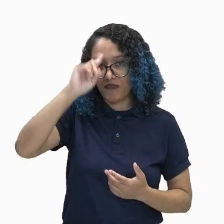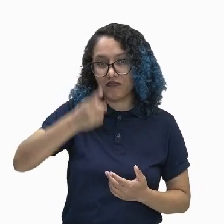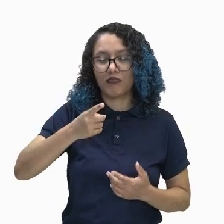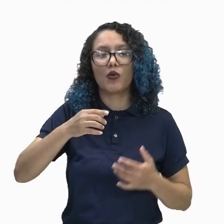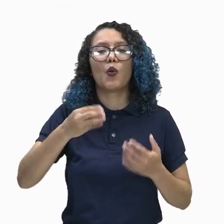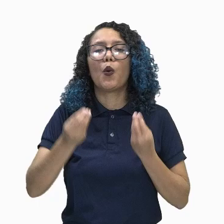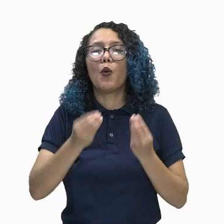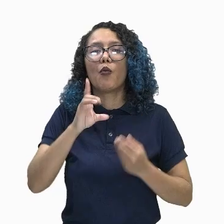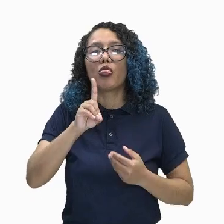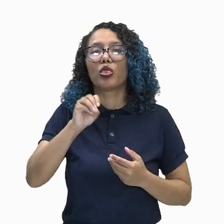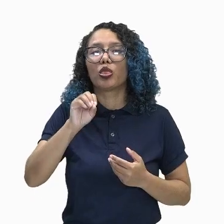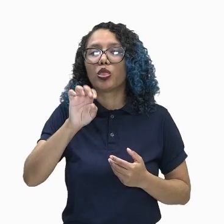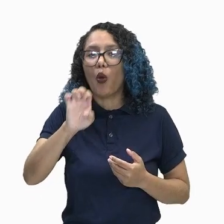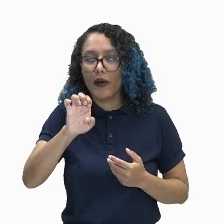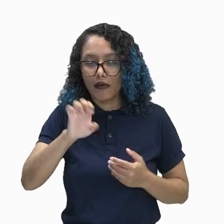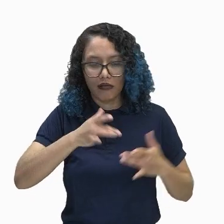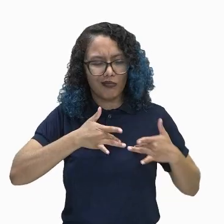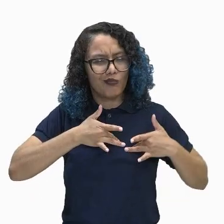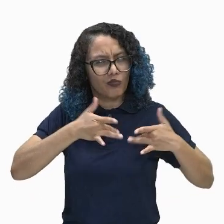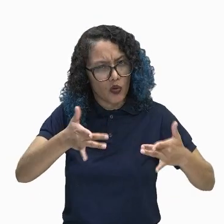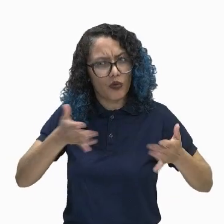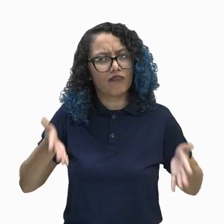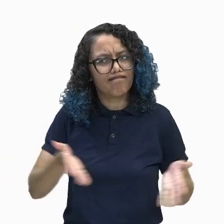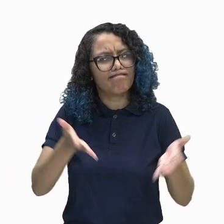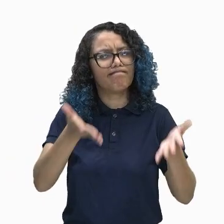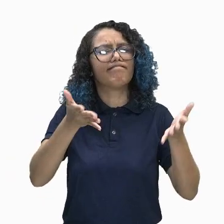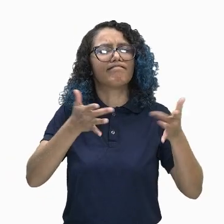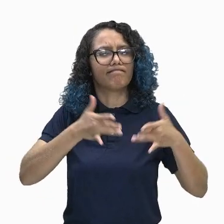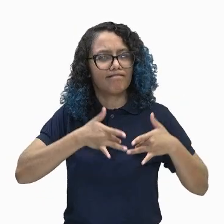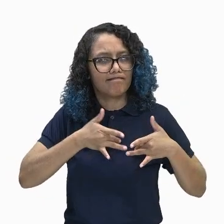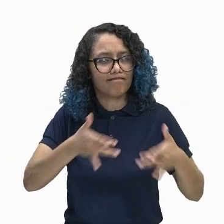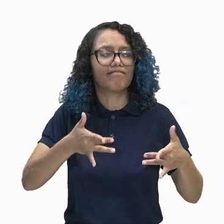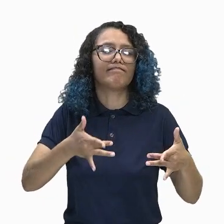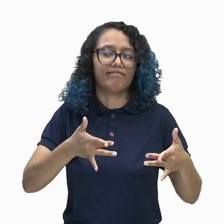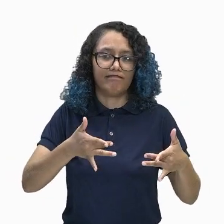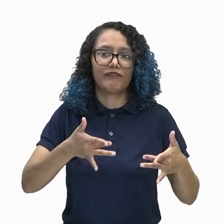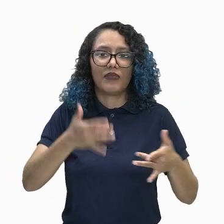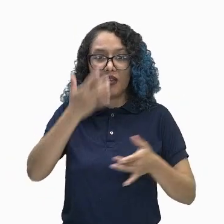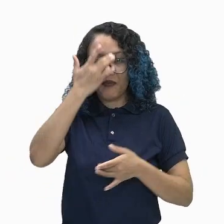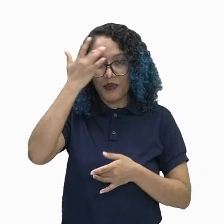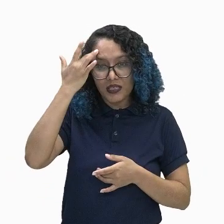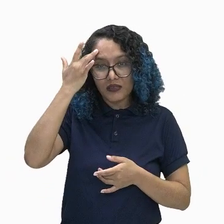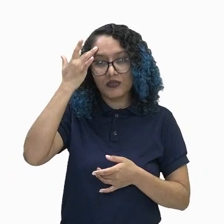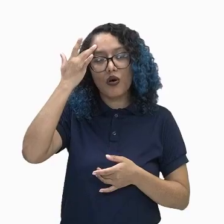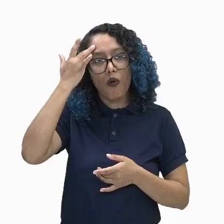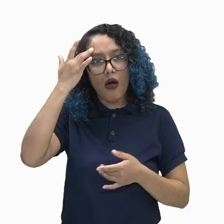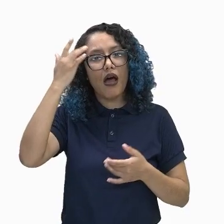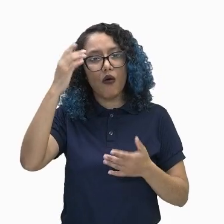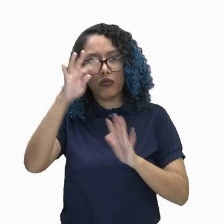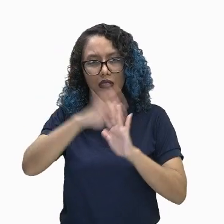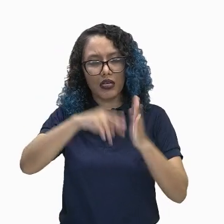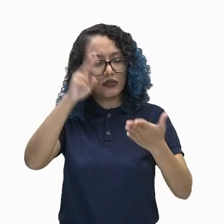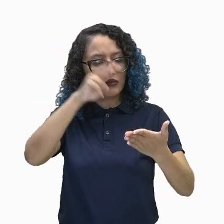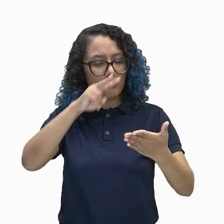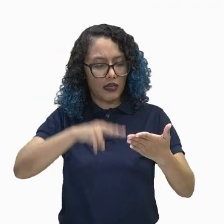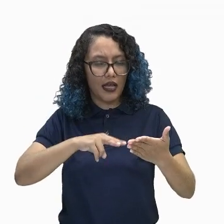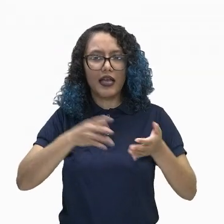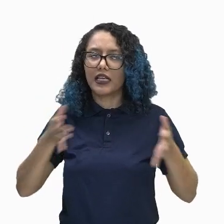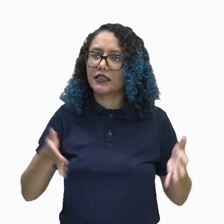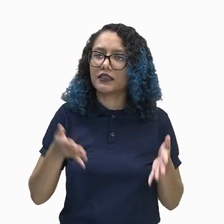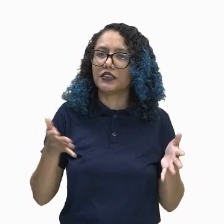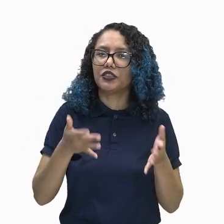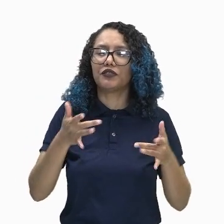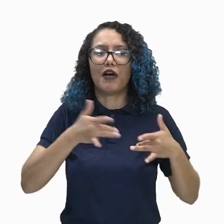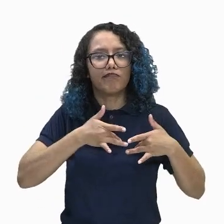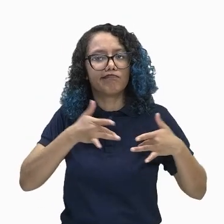realize essa ação. Incentivando, convidando justamente aquela pessoa que tem contato com o texto a realizar a ação de doar